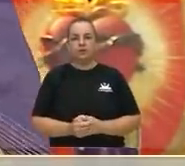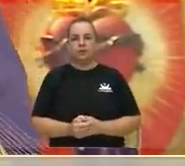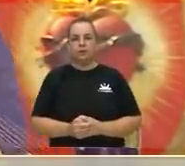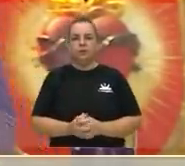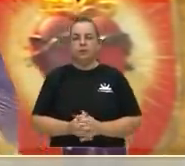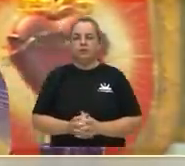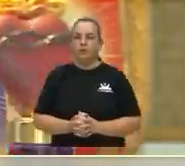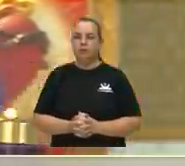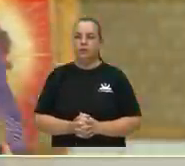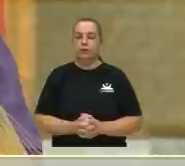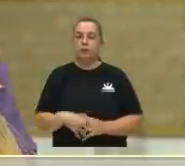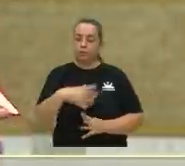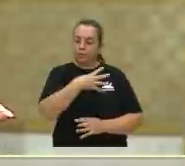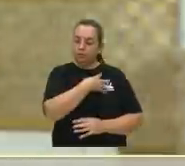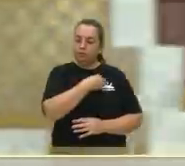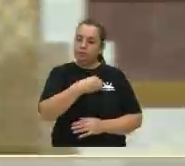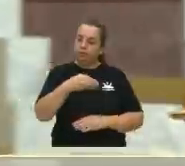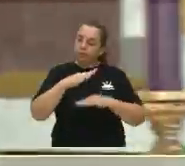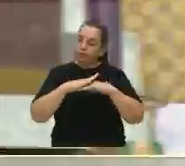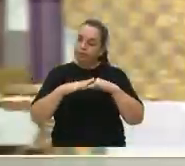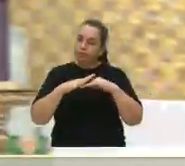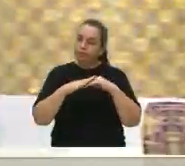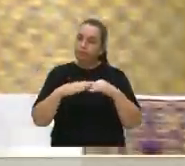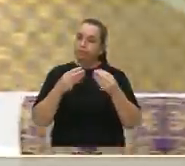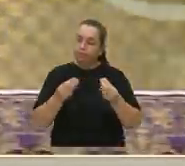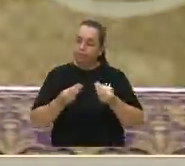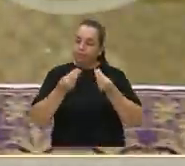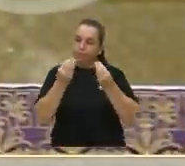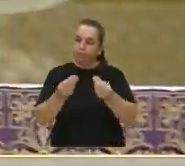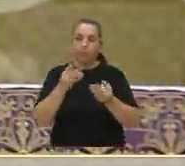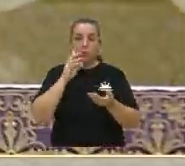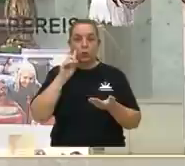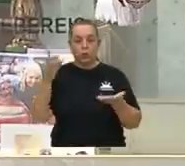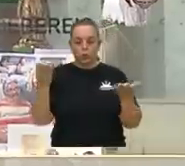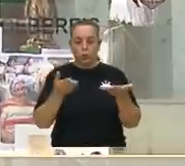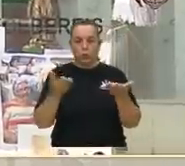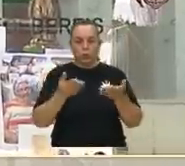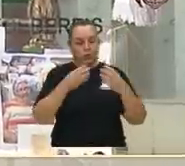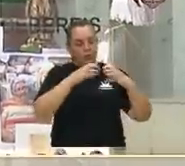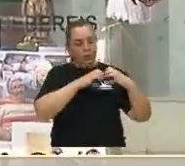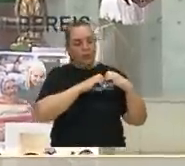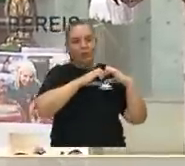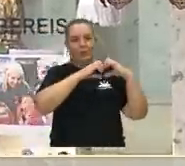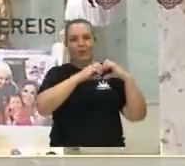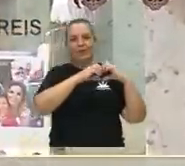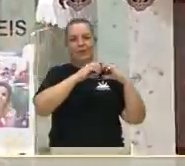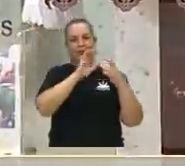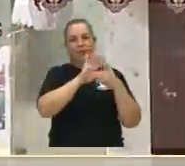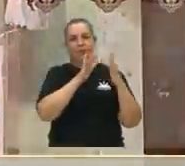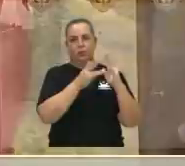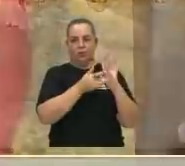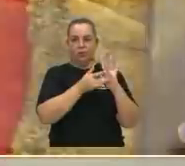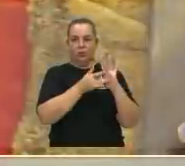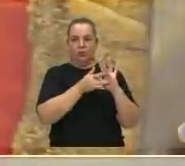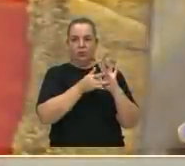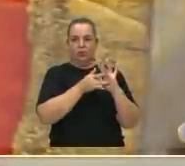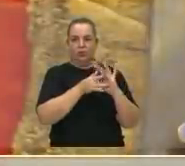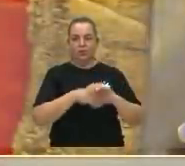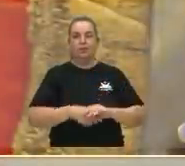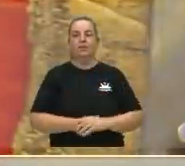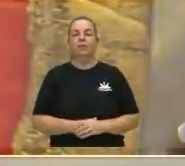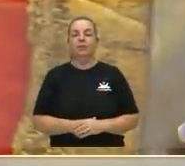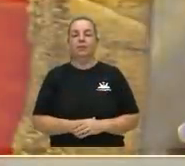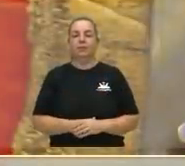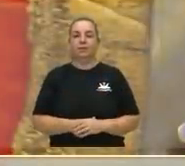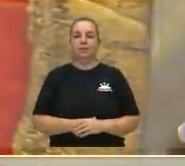os filhos queridos eu dedico dia de hoje ao coração de jesus e mais